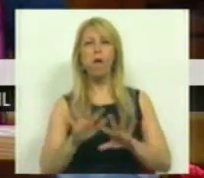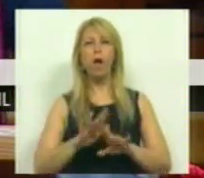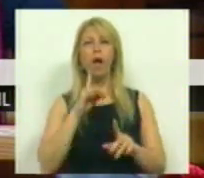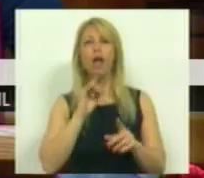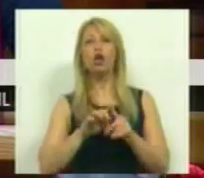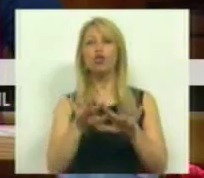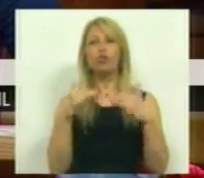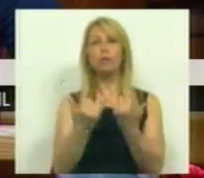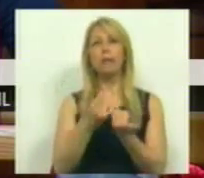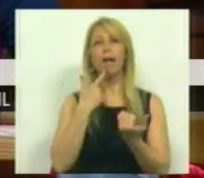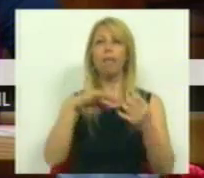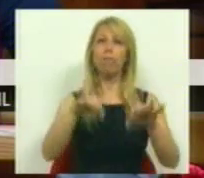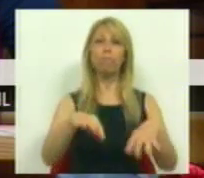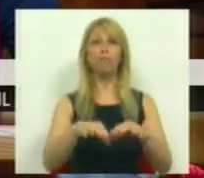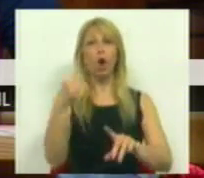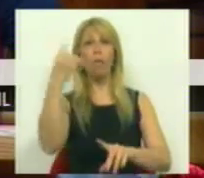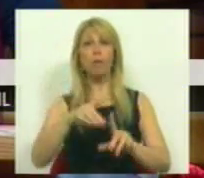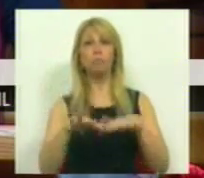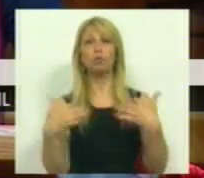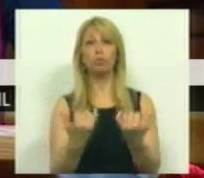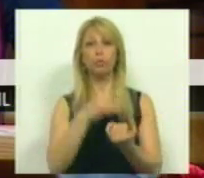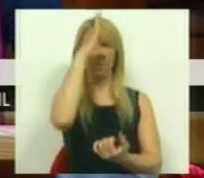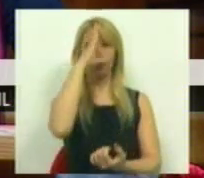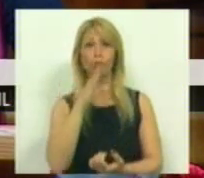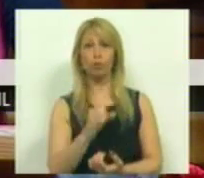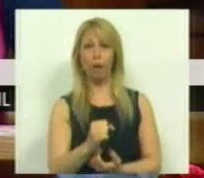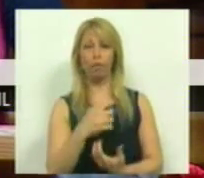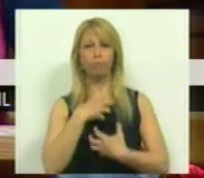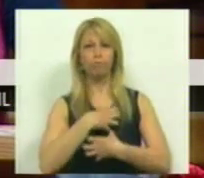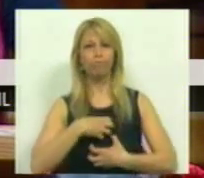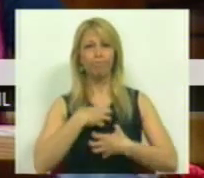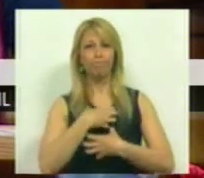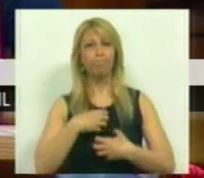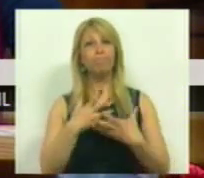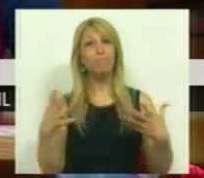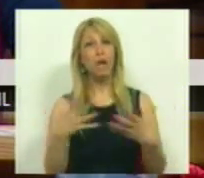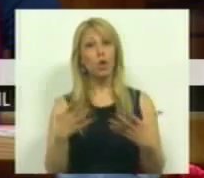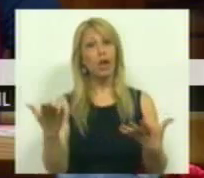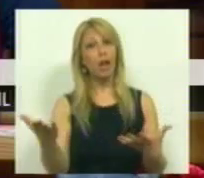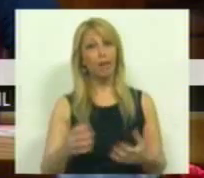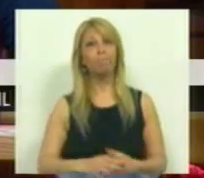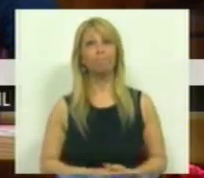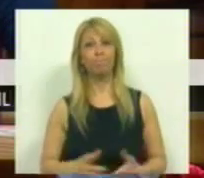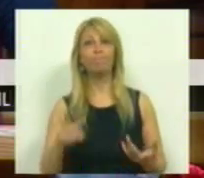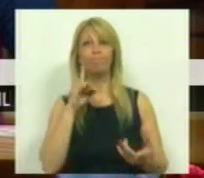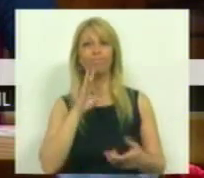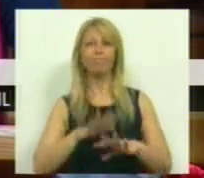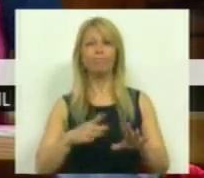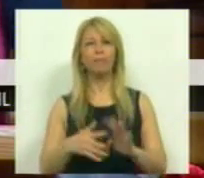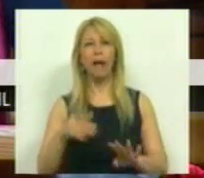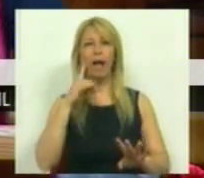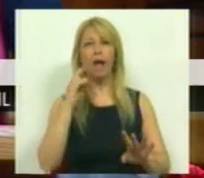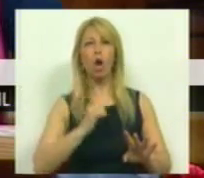saneia a responsabilidade social do Estado. O incómodo desta maioria, forjada na desforra